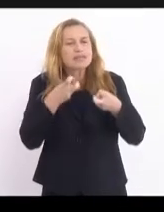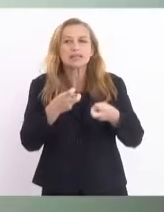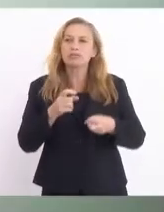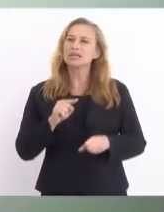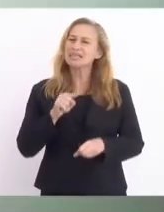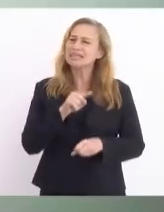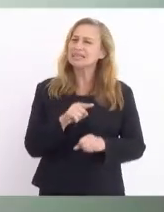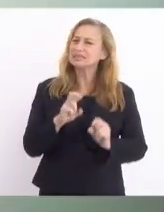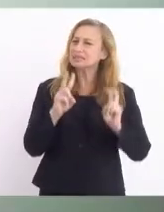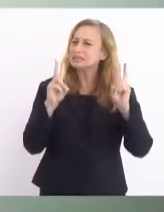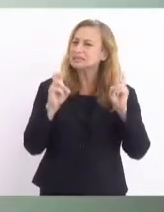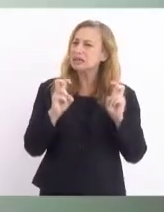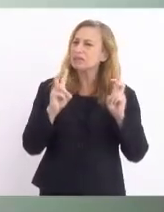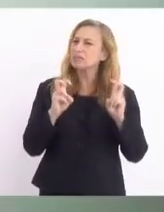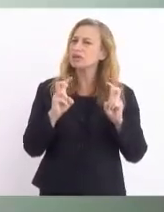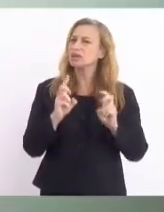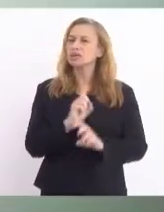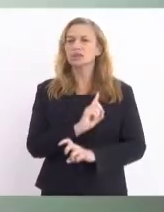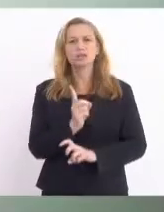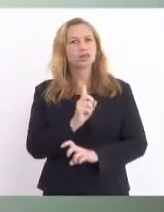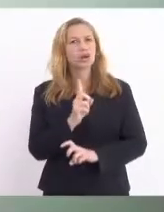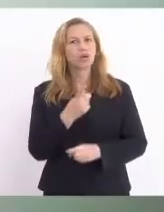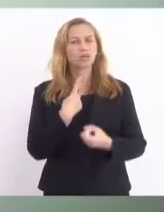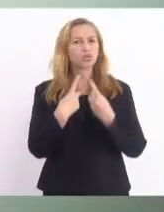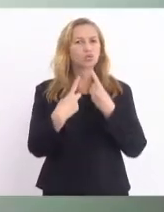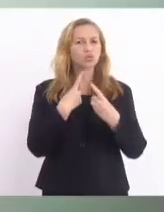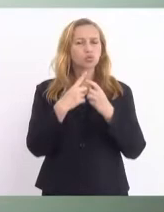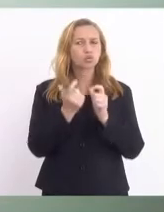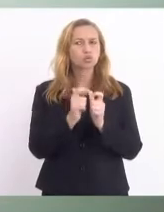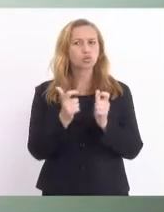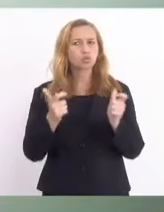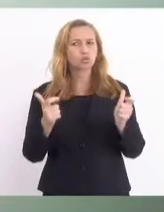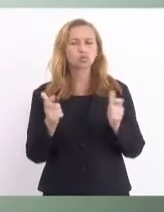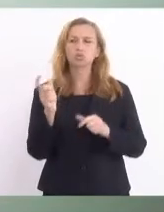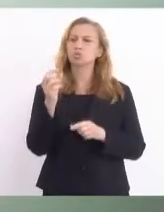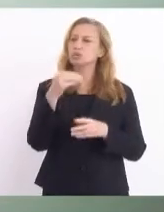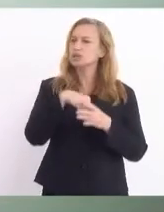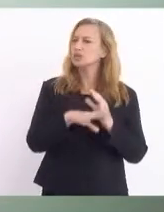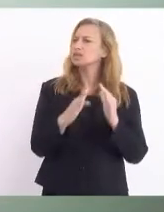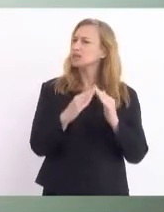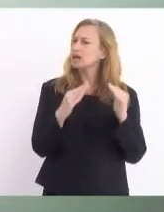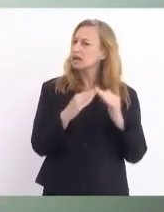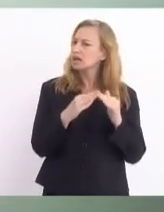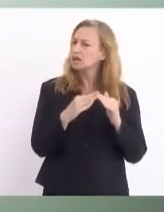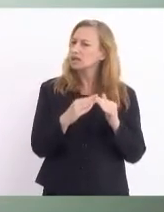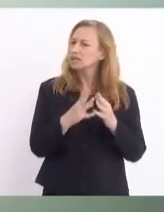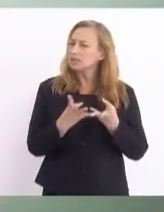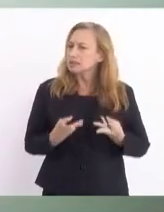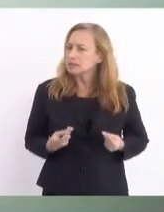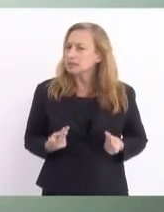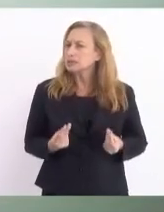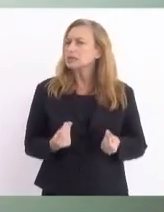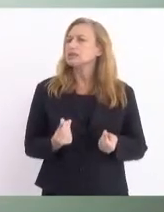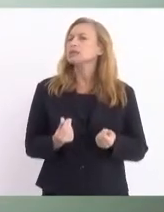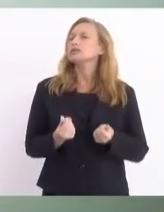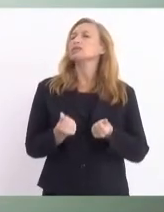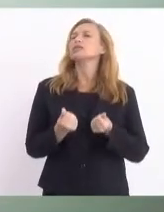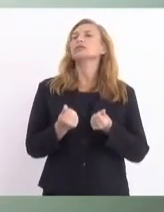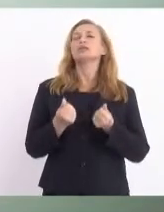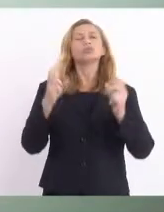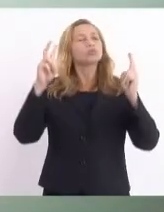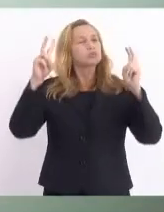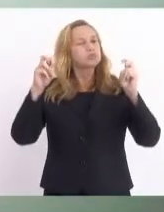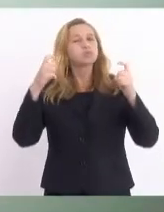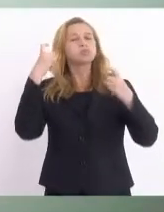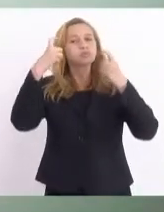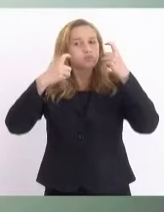esse tema não foi amplamente debatido nessa casa, um tema sensível, um tema que